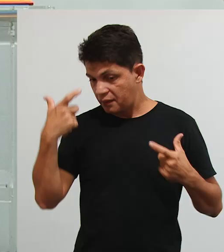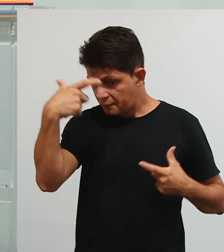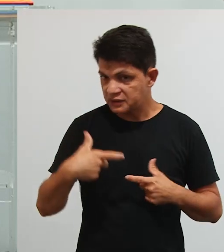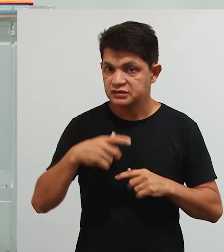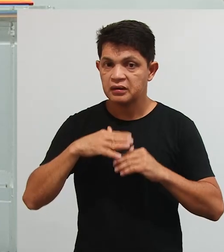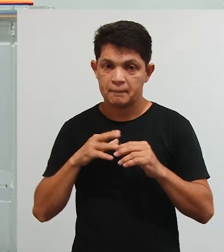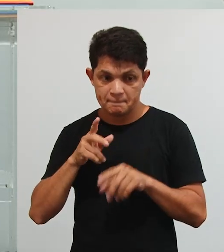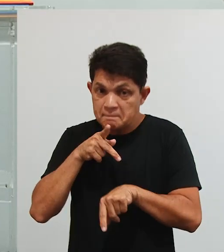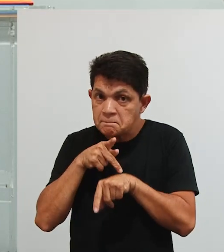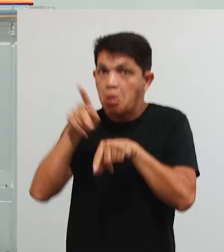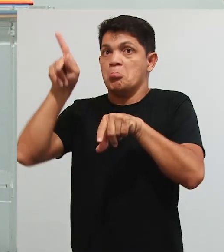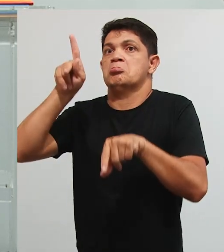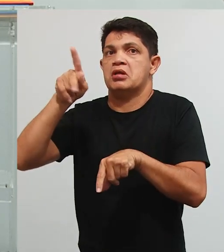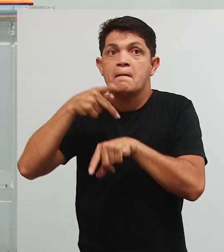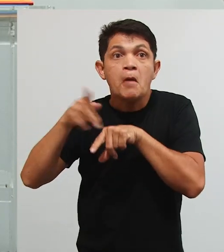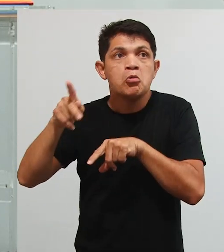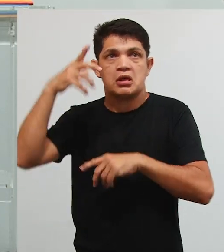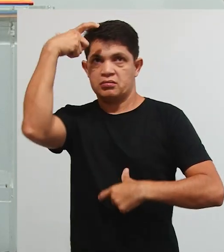Essa transparência